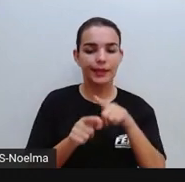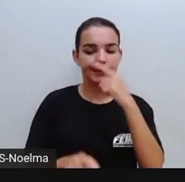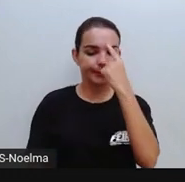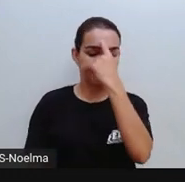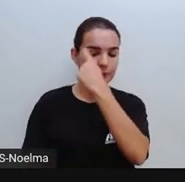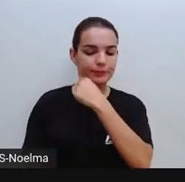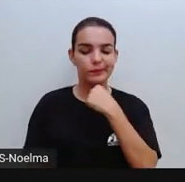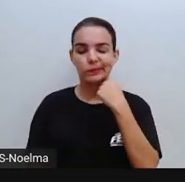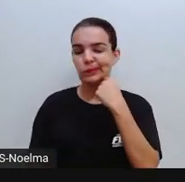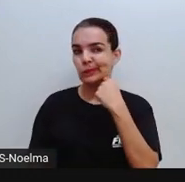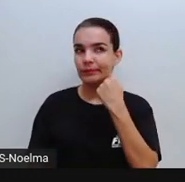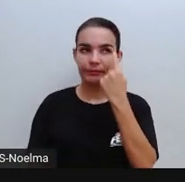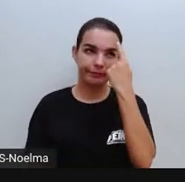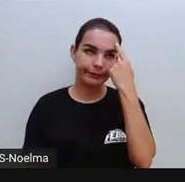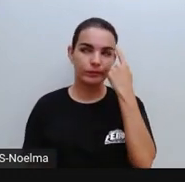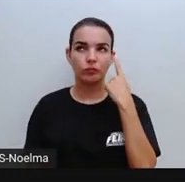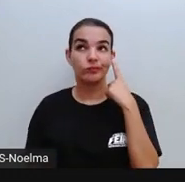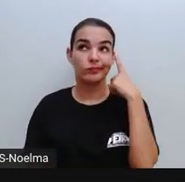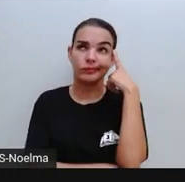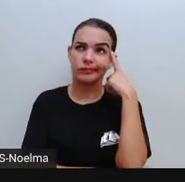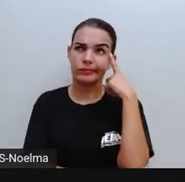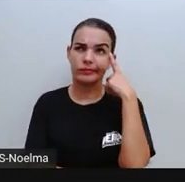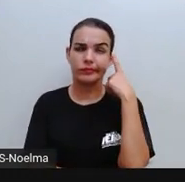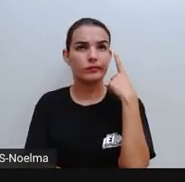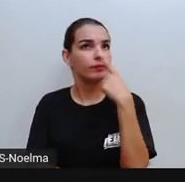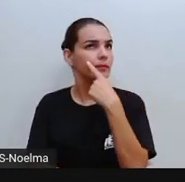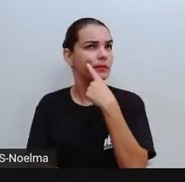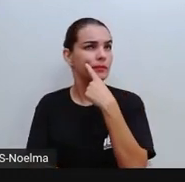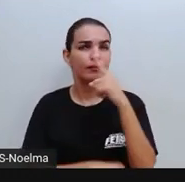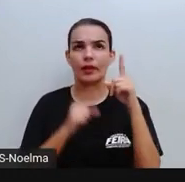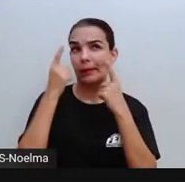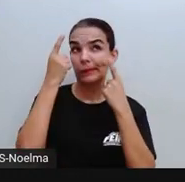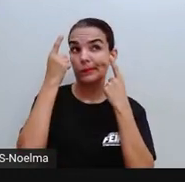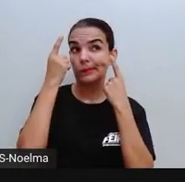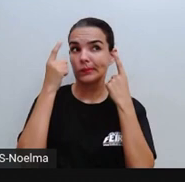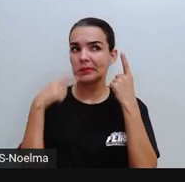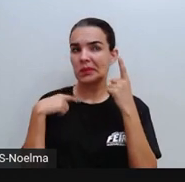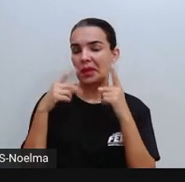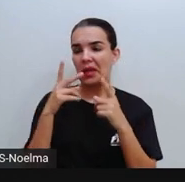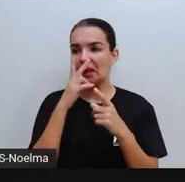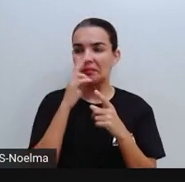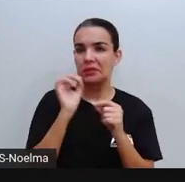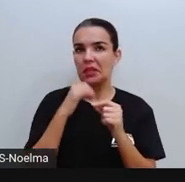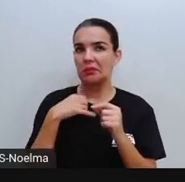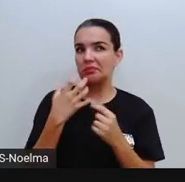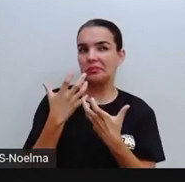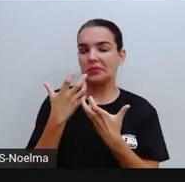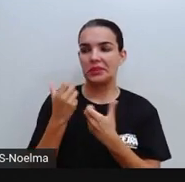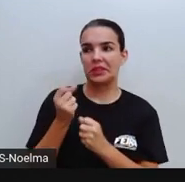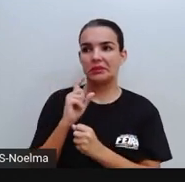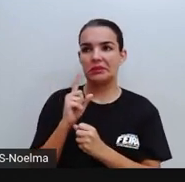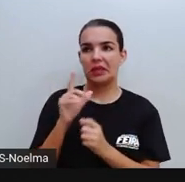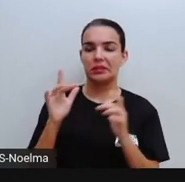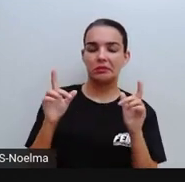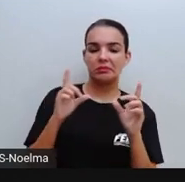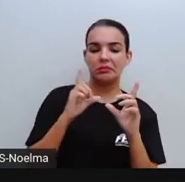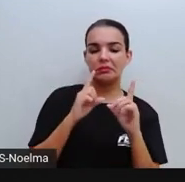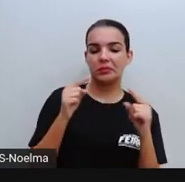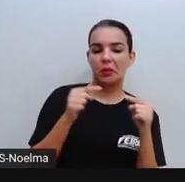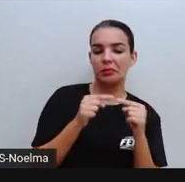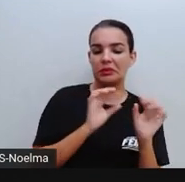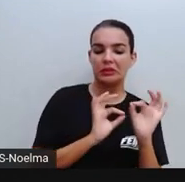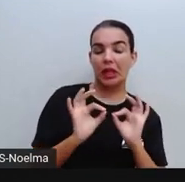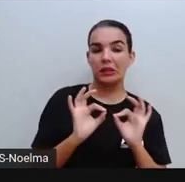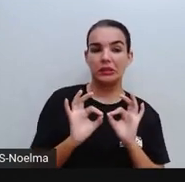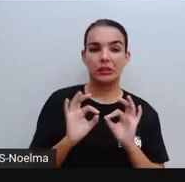aqui falando e eu posso fazer uma expressão aqui como que não concordei certo com aquilo que concordei com aquilo e